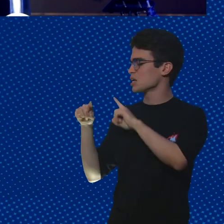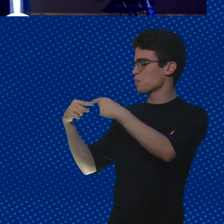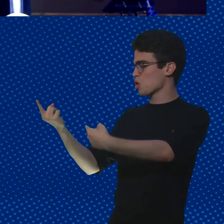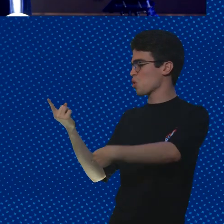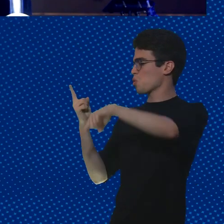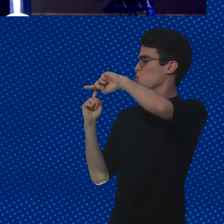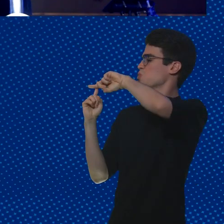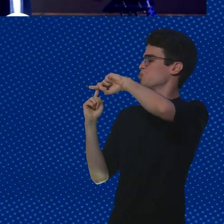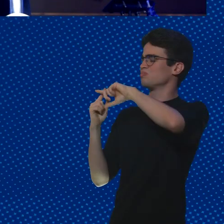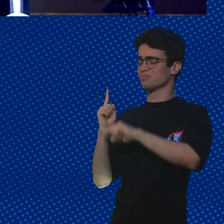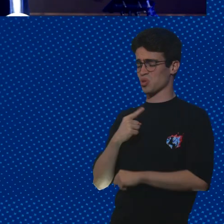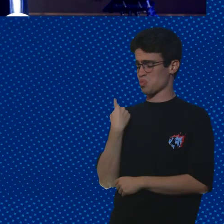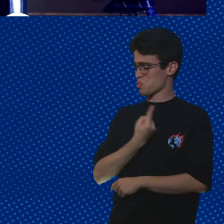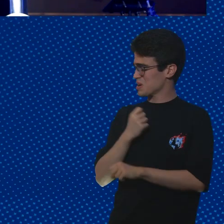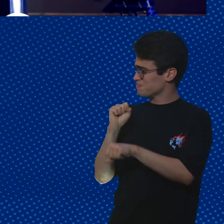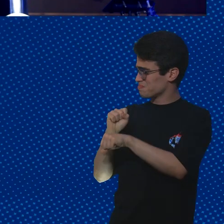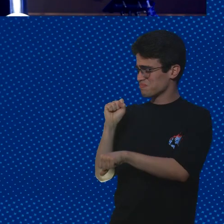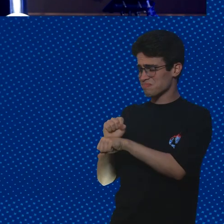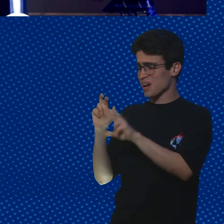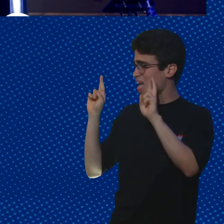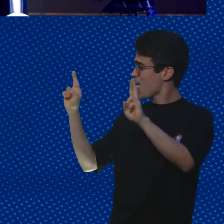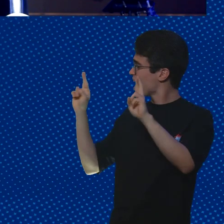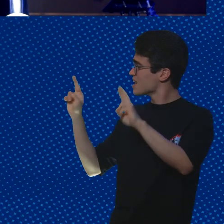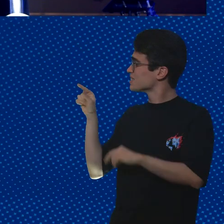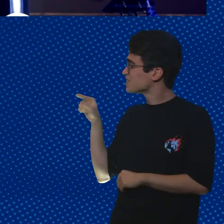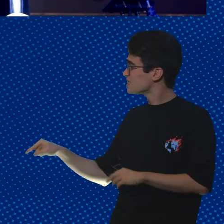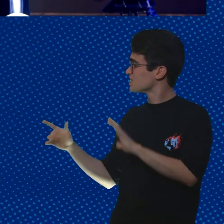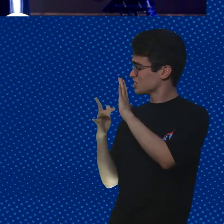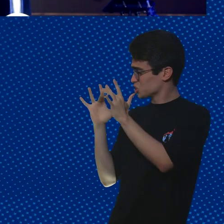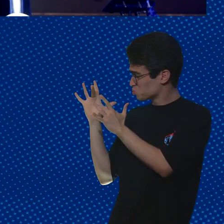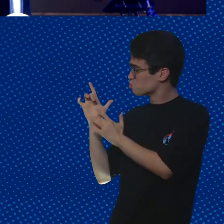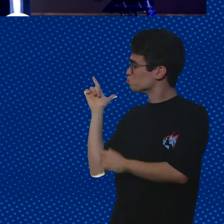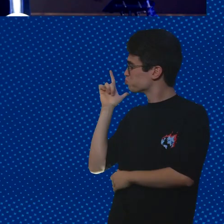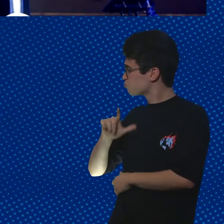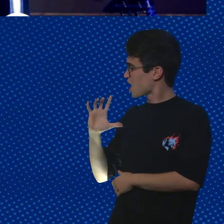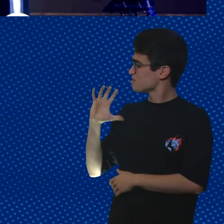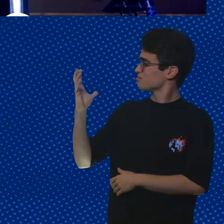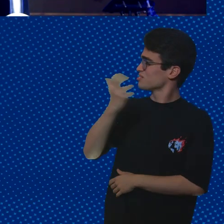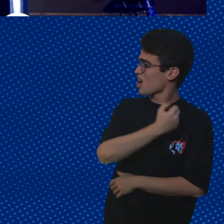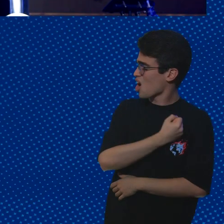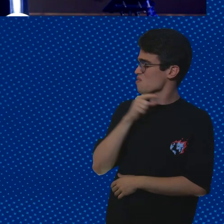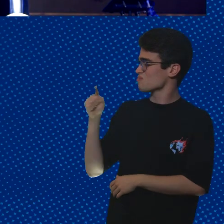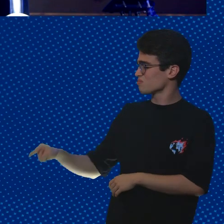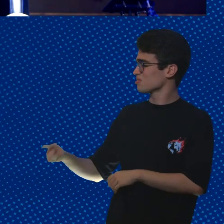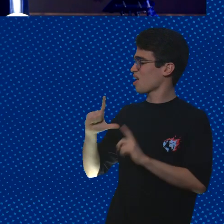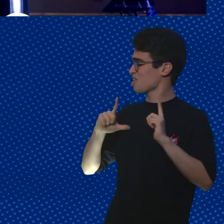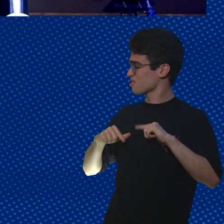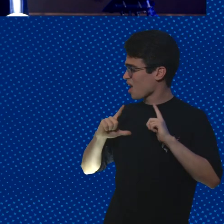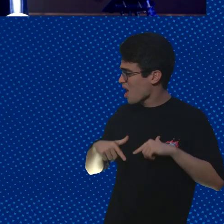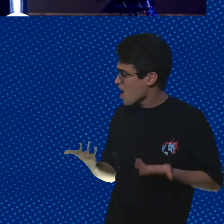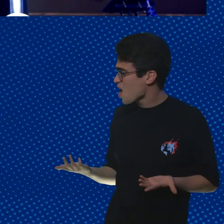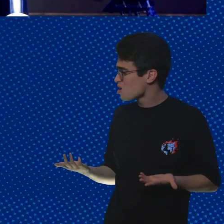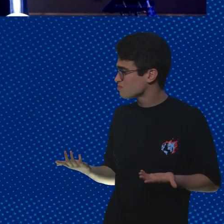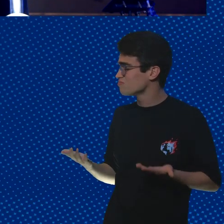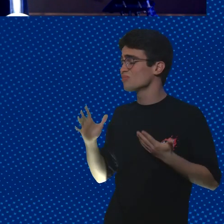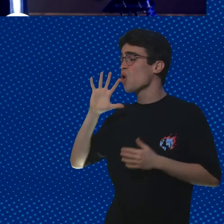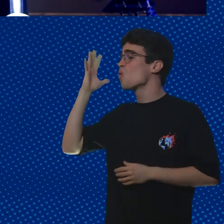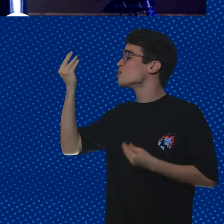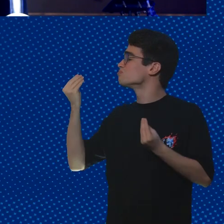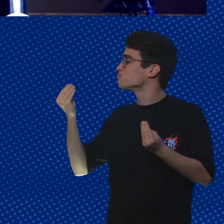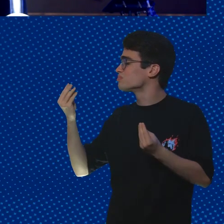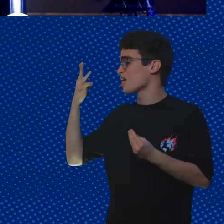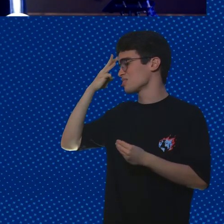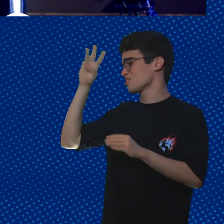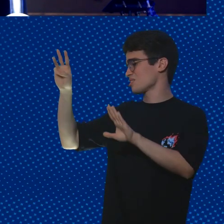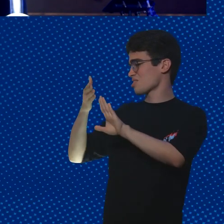Tínhamos esperança de que ele fosse aquele que resgataria Israel. Isso tudo aconteceu há 3 dias.